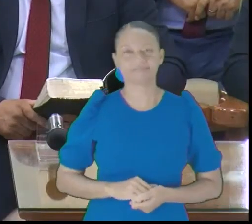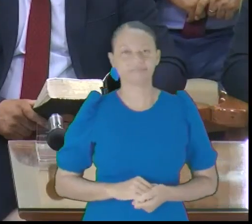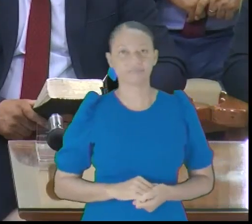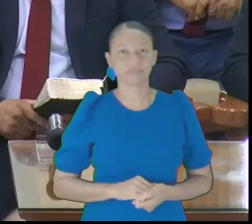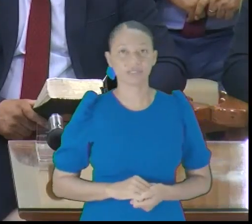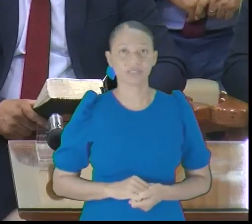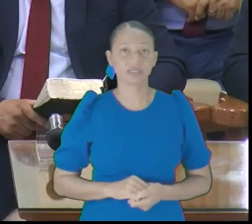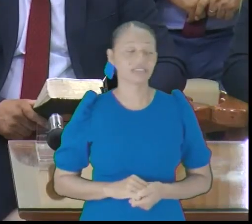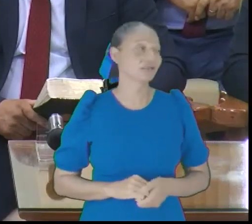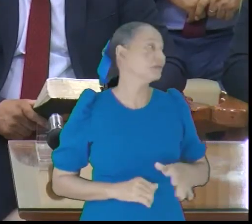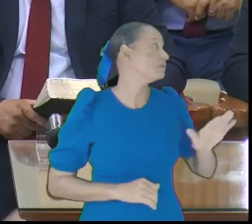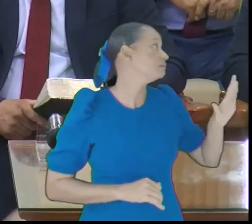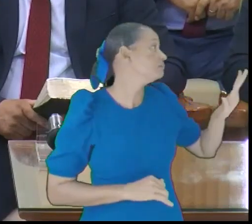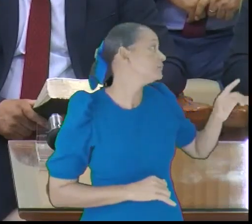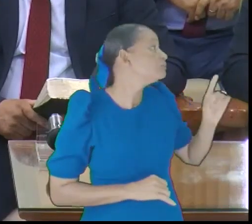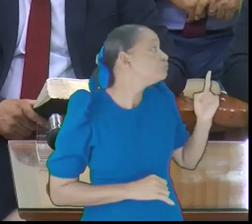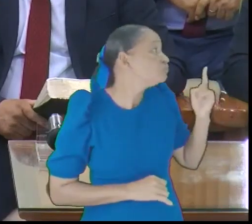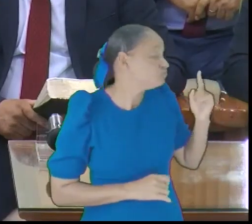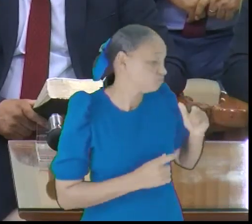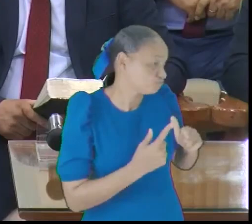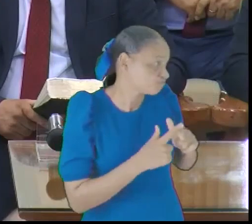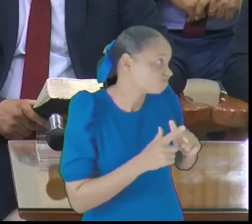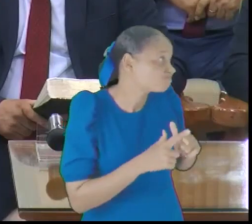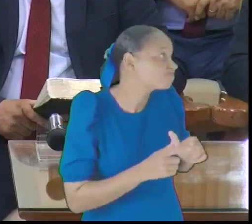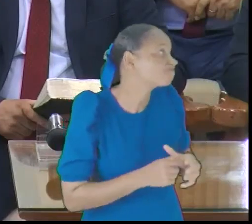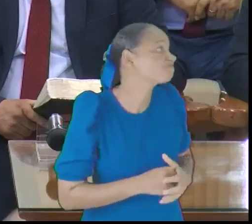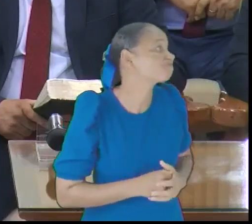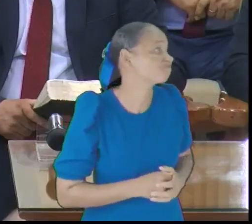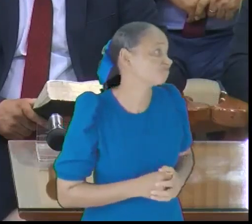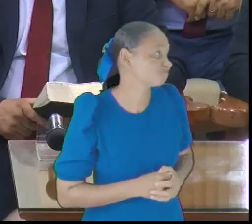Só tem um problema, majestade.